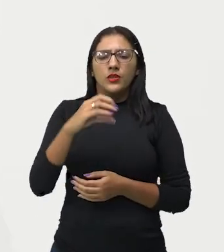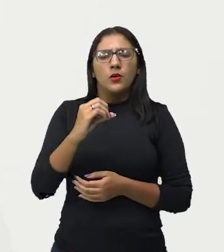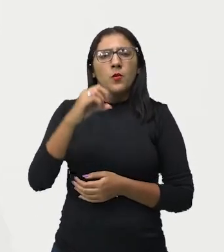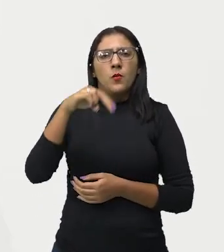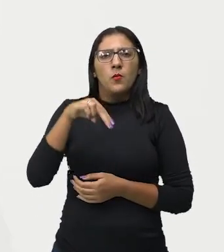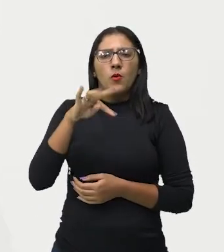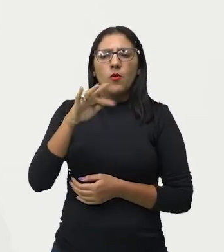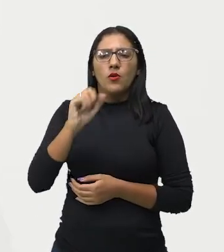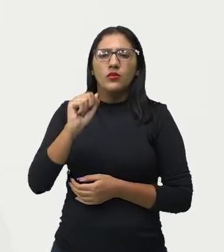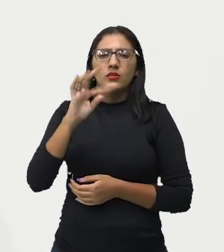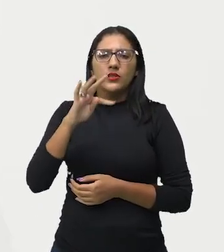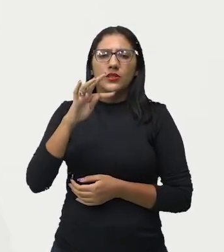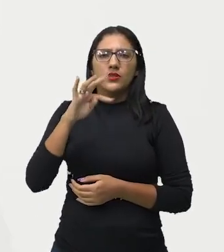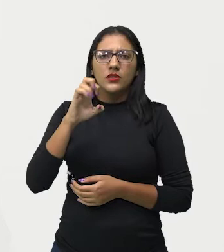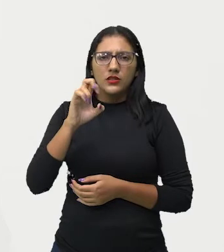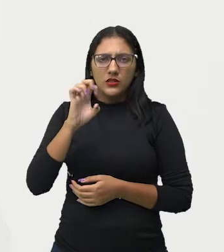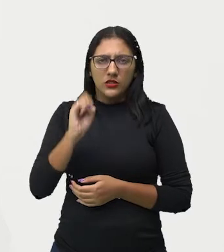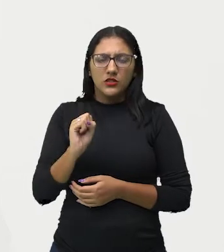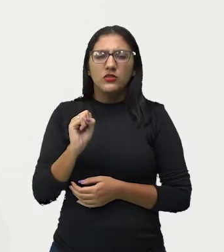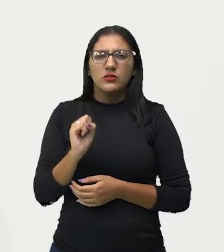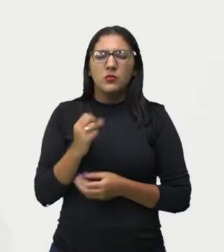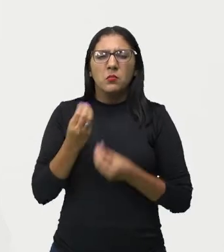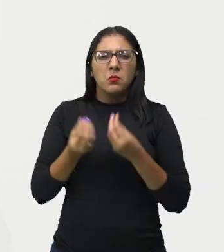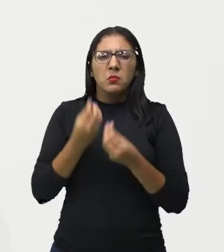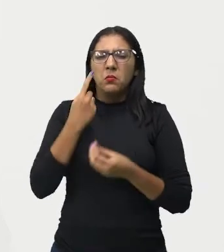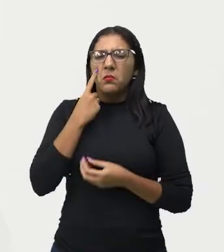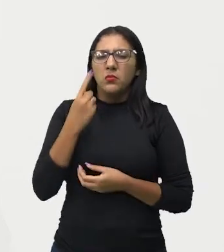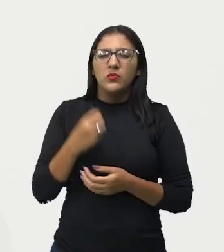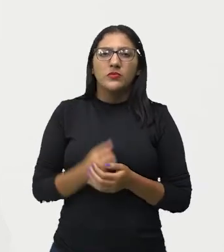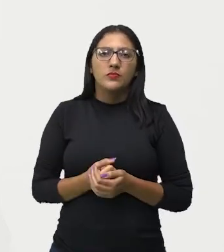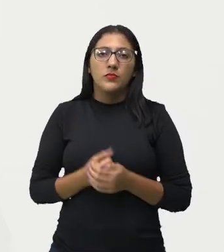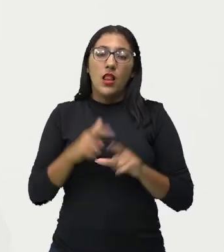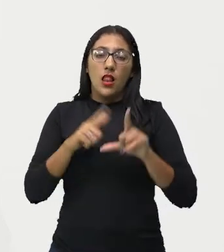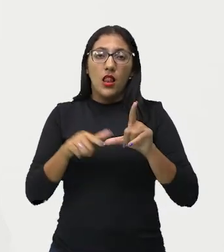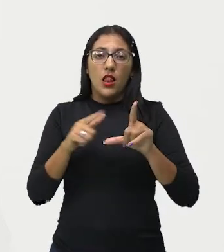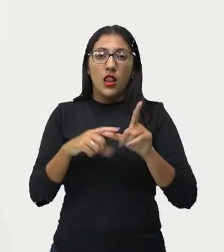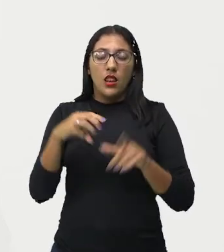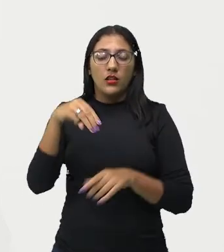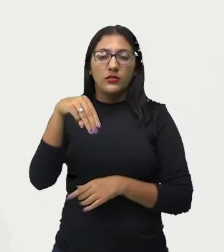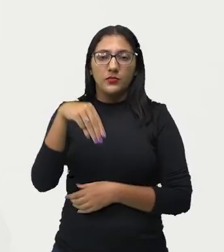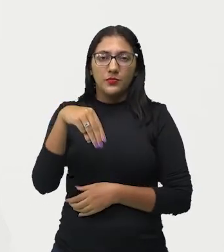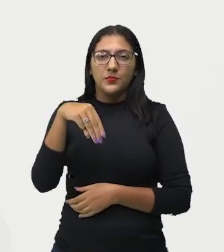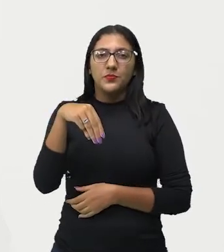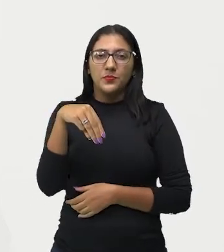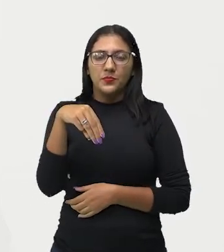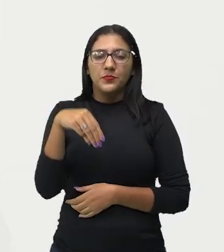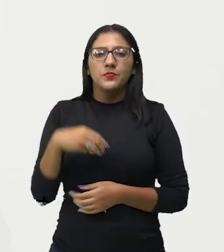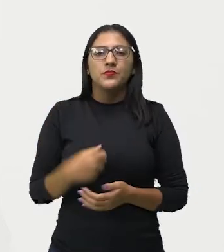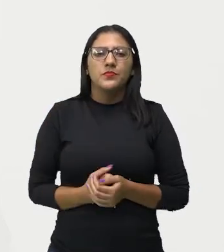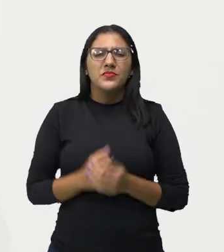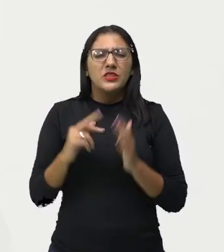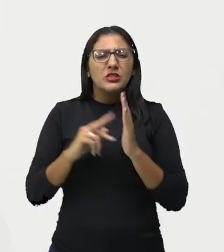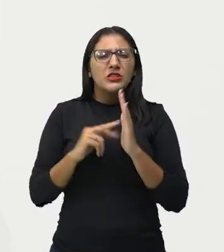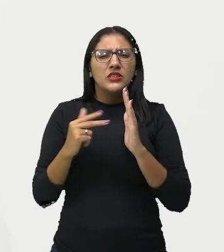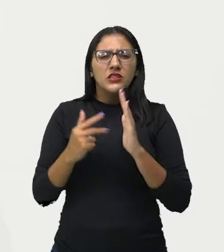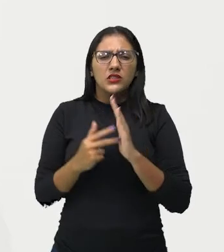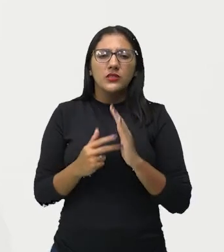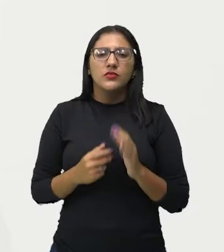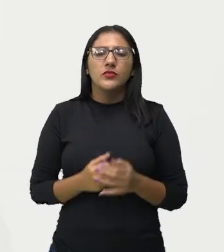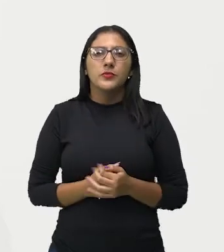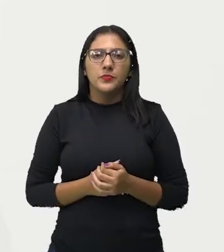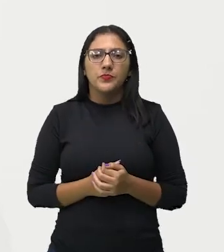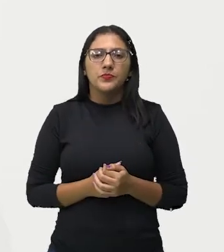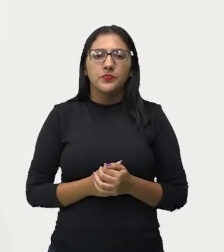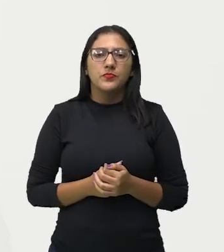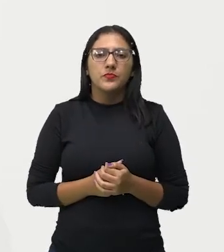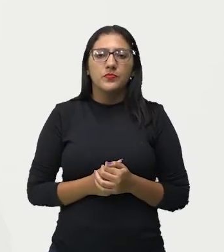de montante. O que é como representar o montante? Pela letra M. Agora observa, o que é um montante? O